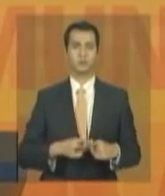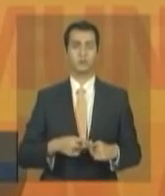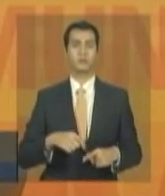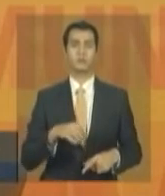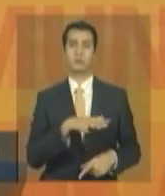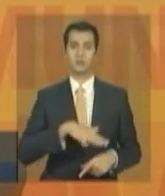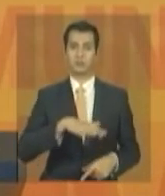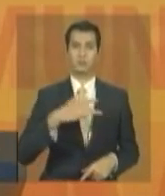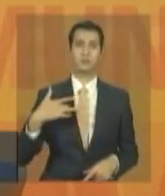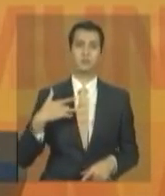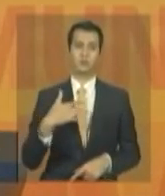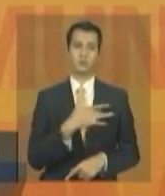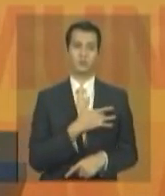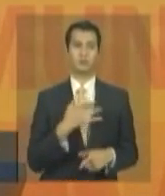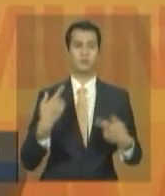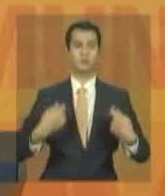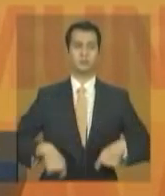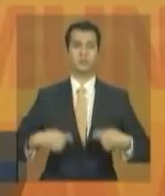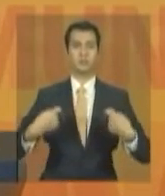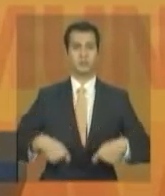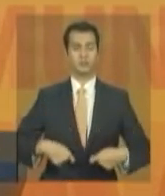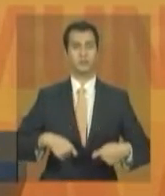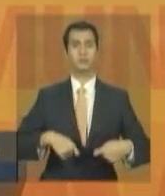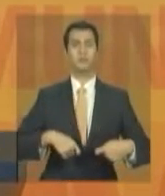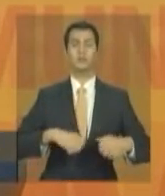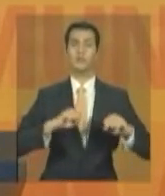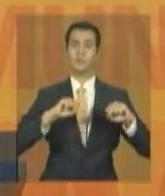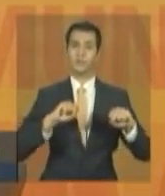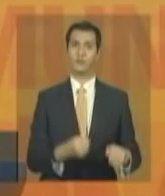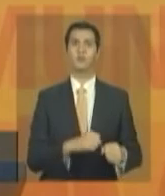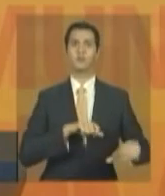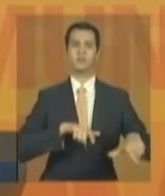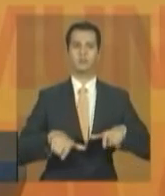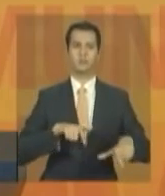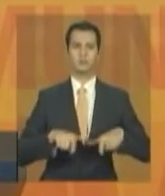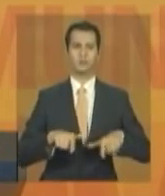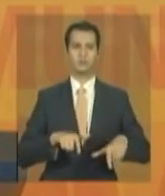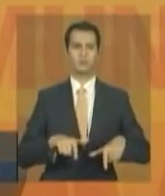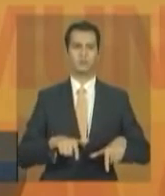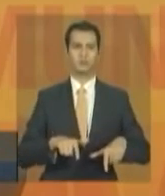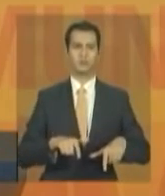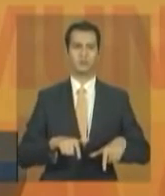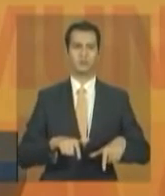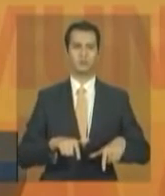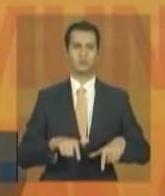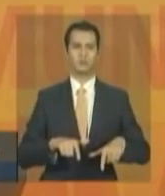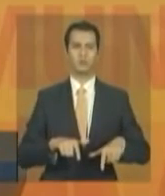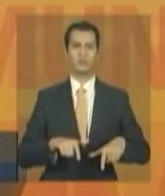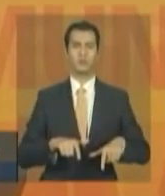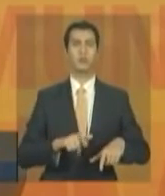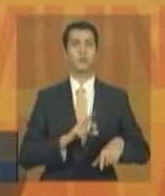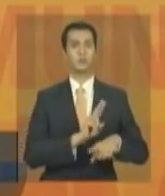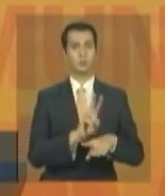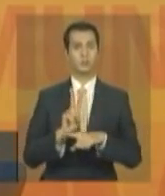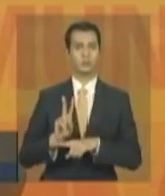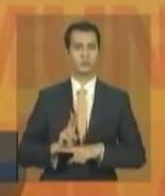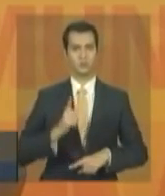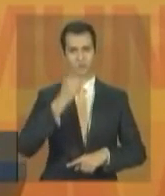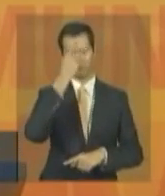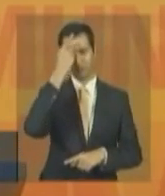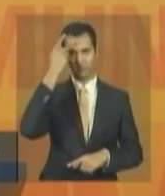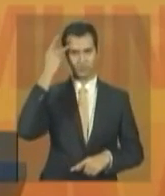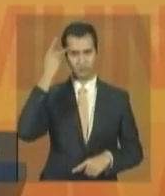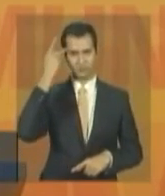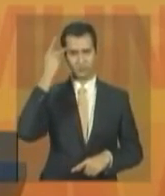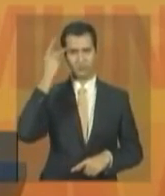de saúde vai ter de ser reforçada para atender as pessoas que